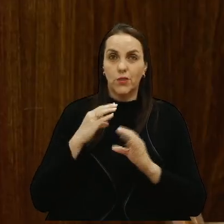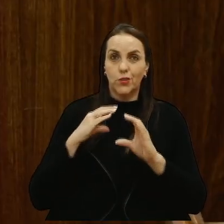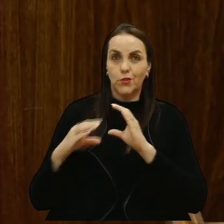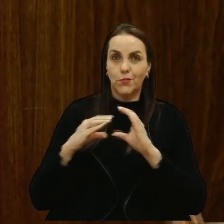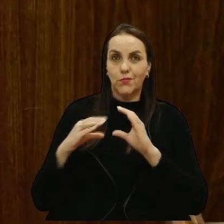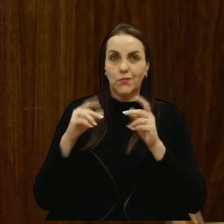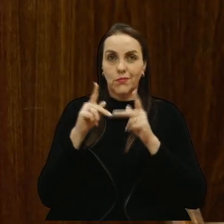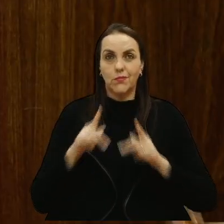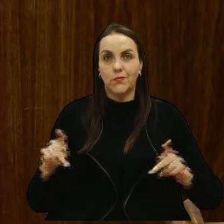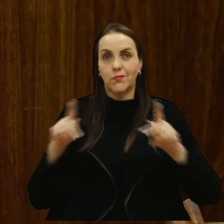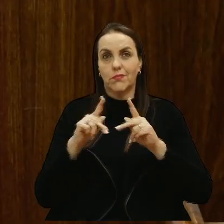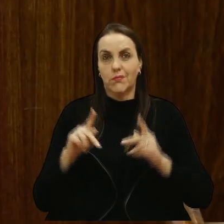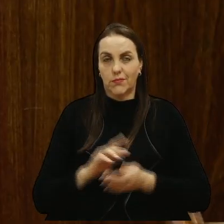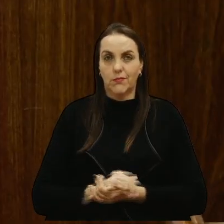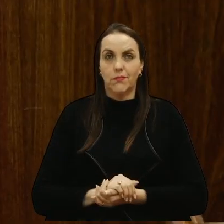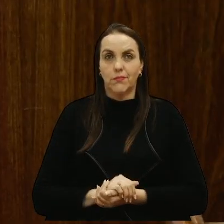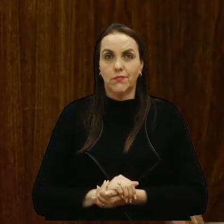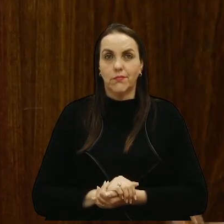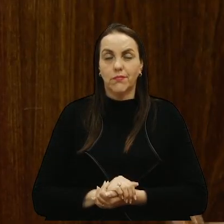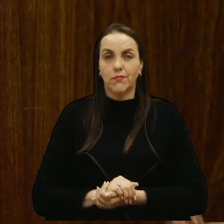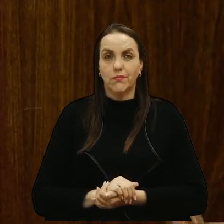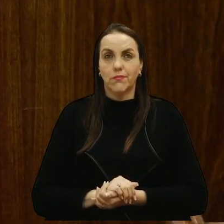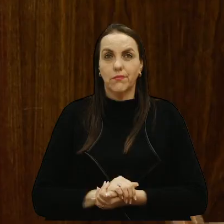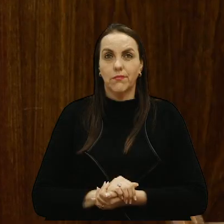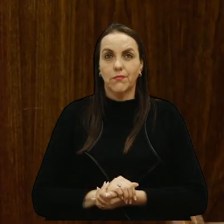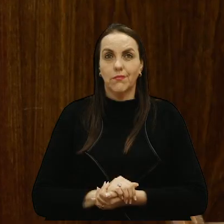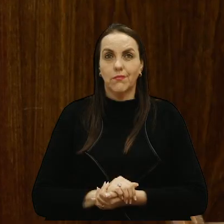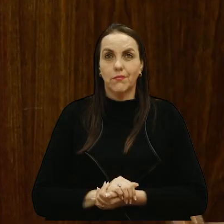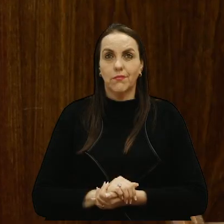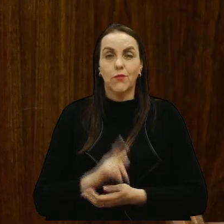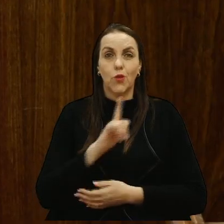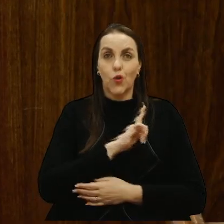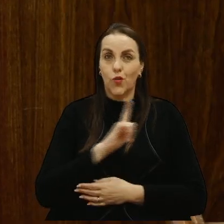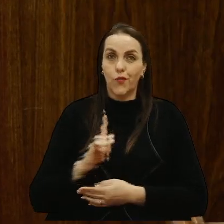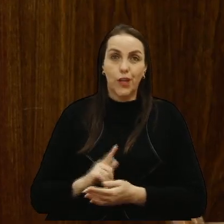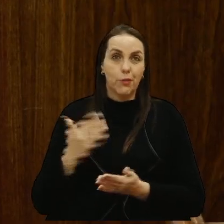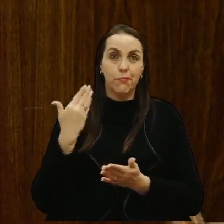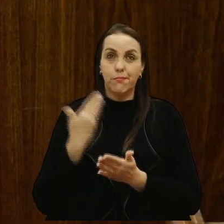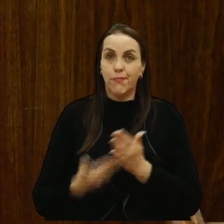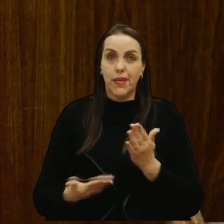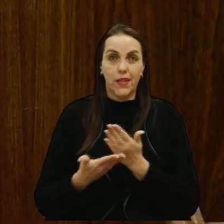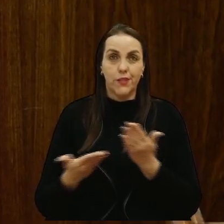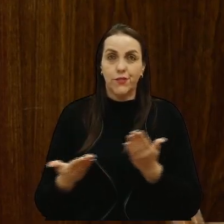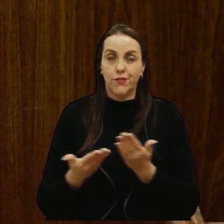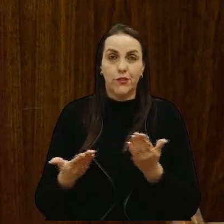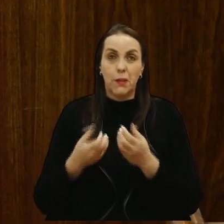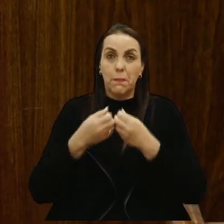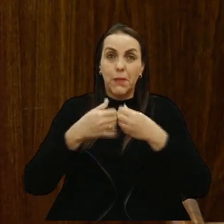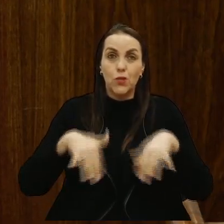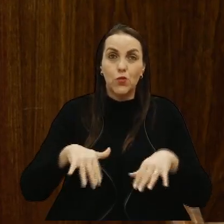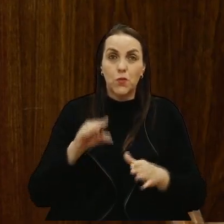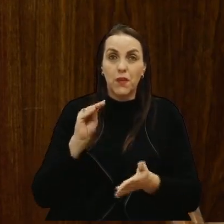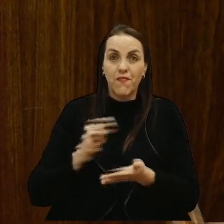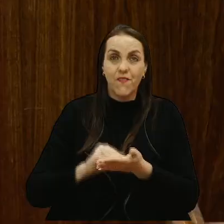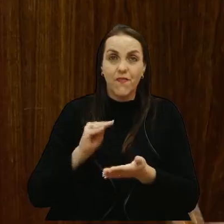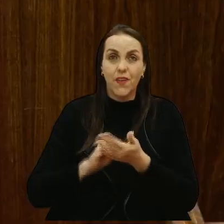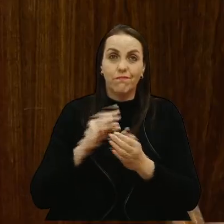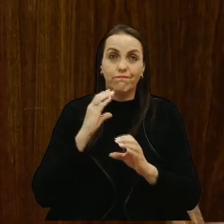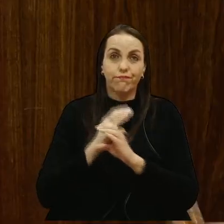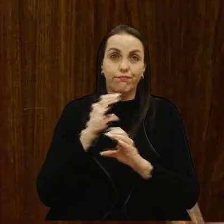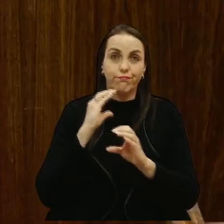a população. Muitas vezes, o governo perde por falta de comunicação,